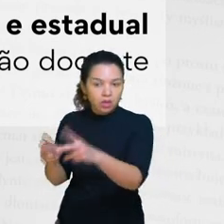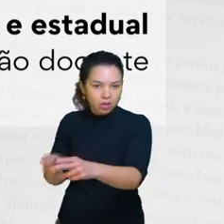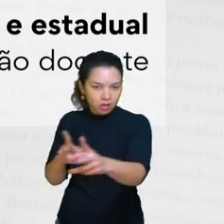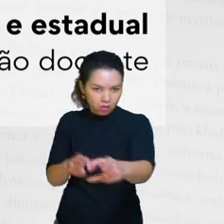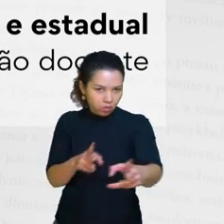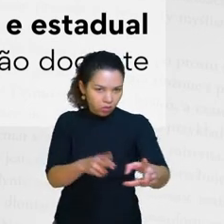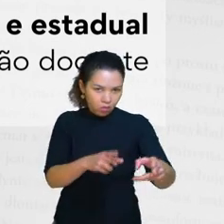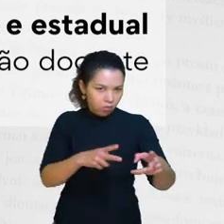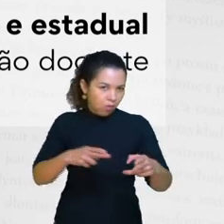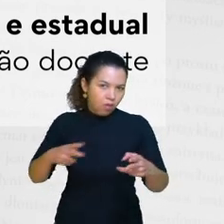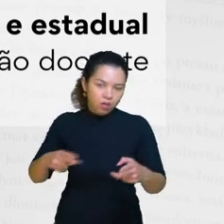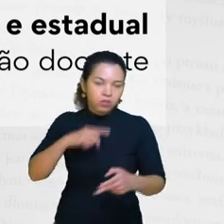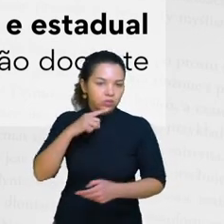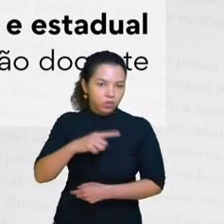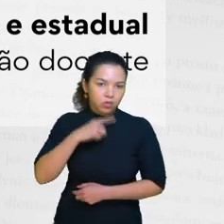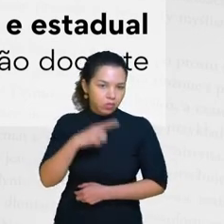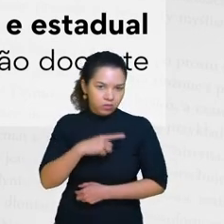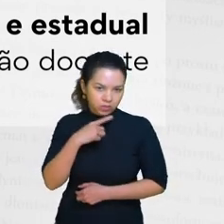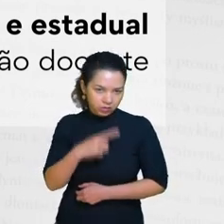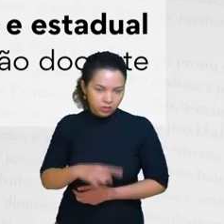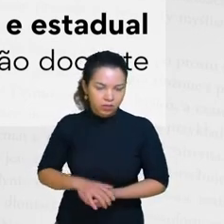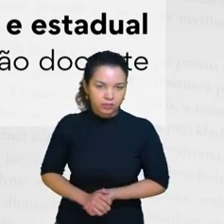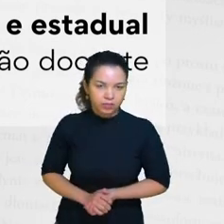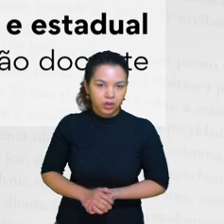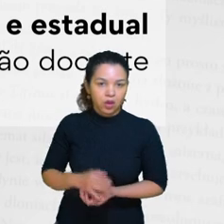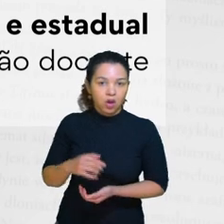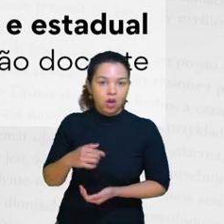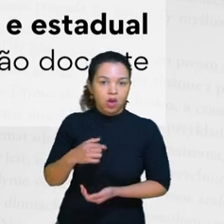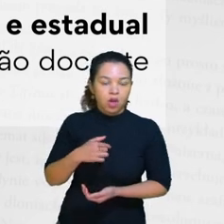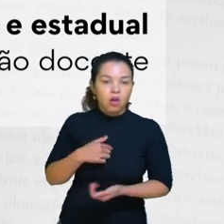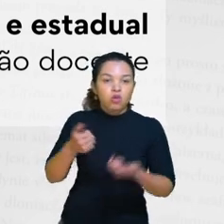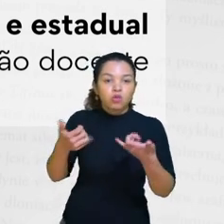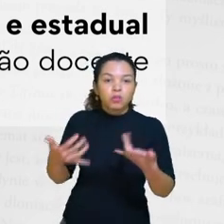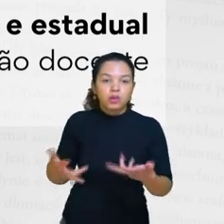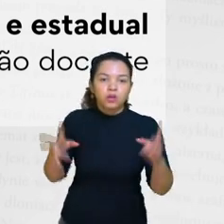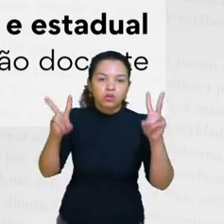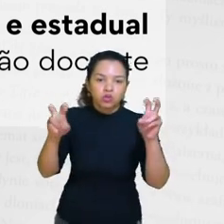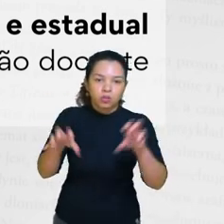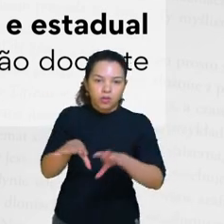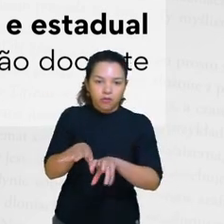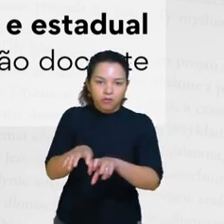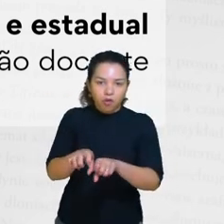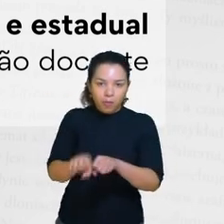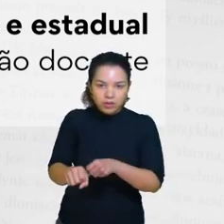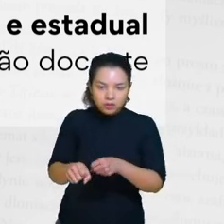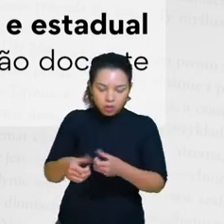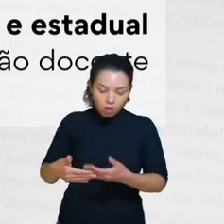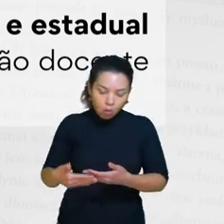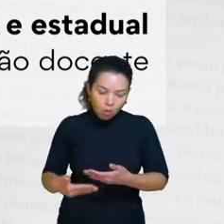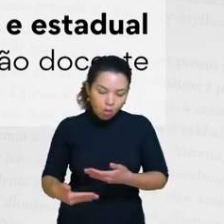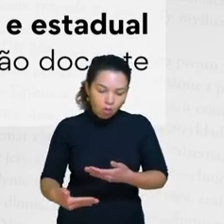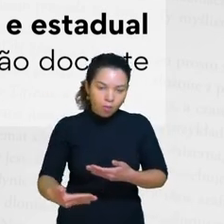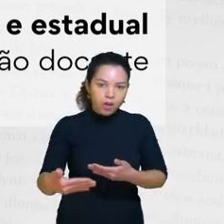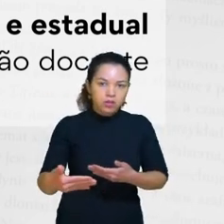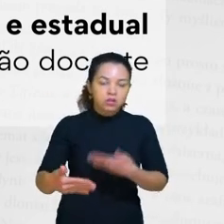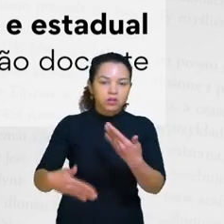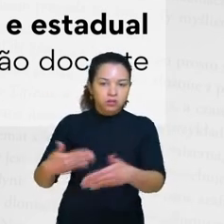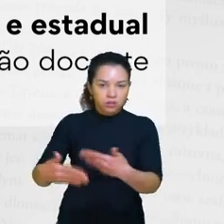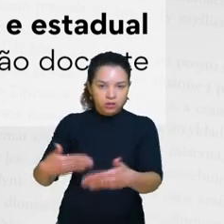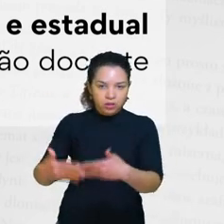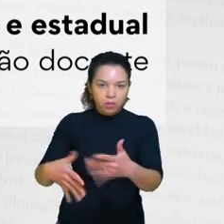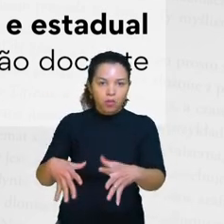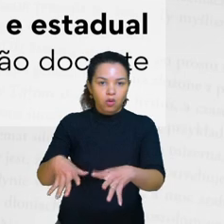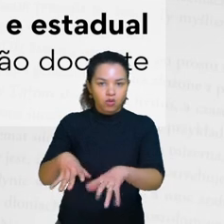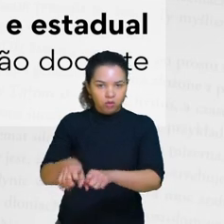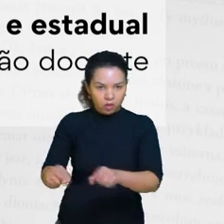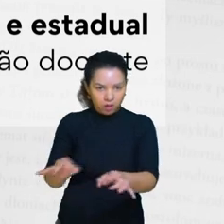em em em formação Inicial e continuada então talvez organizar usando aí a estrutura